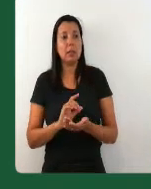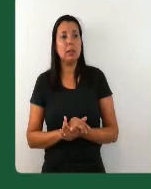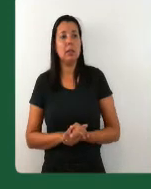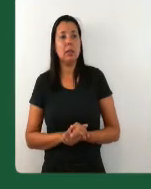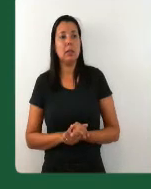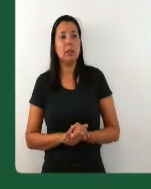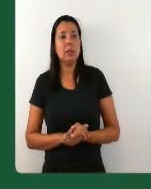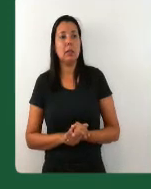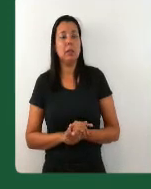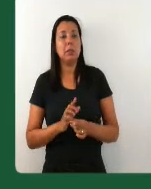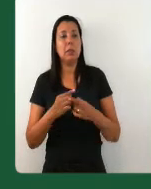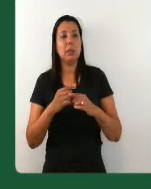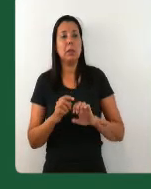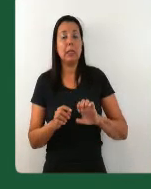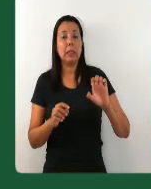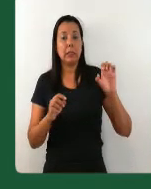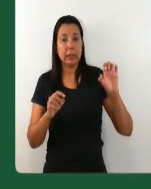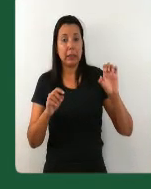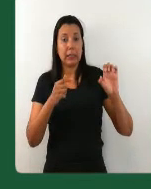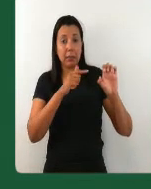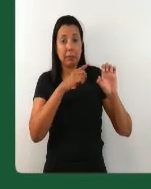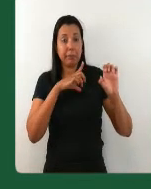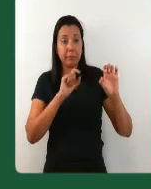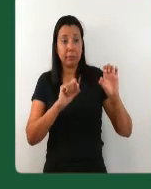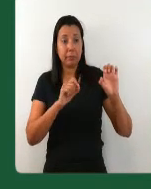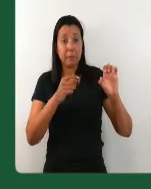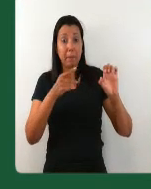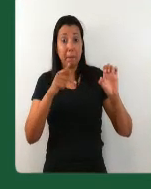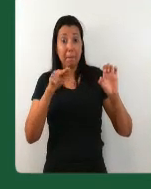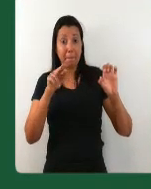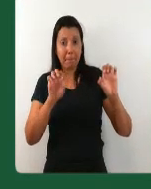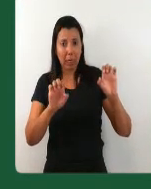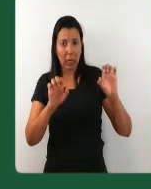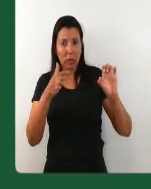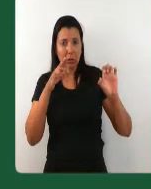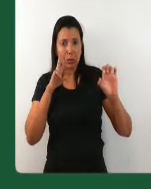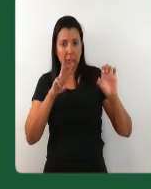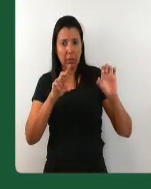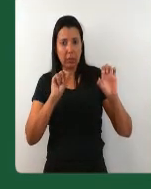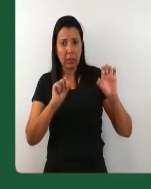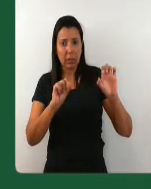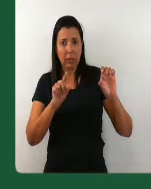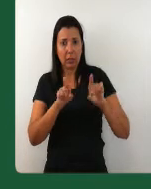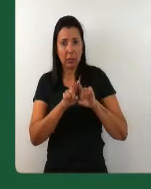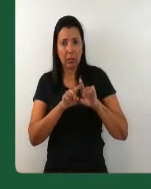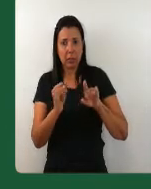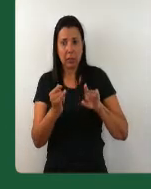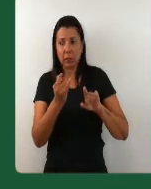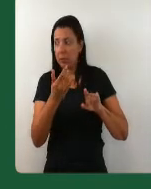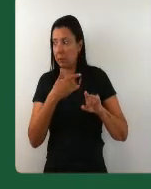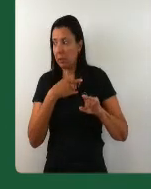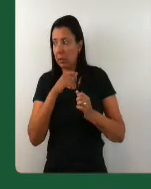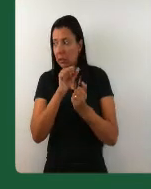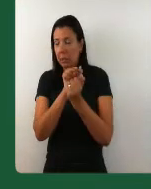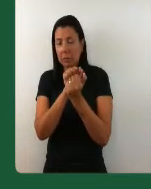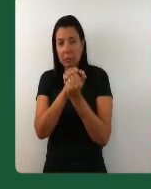À esquerda, as duas fotos à esquerda, pré, conseguimos ver uma retrusão importante da maxila, uma